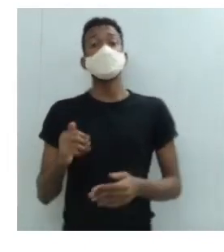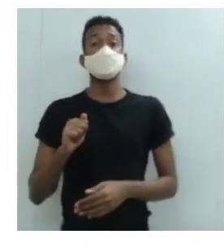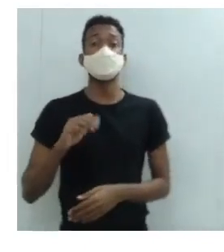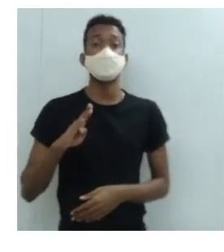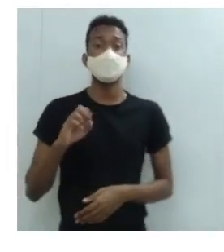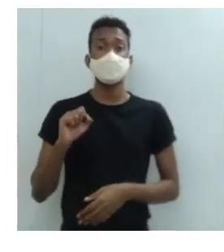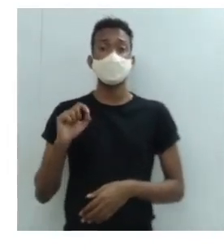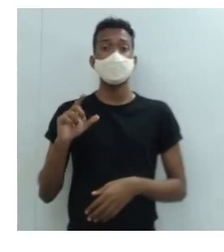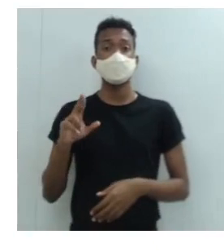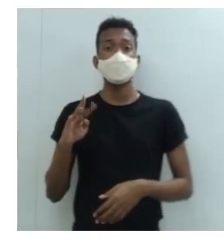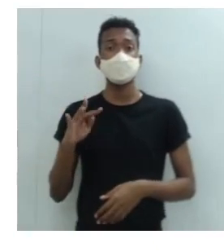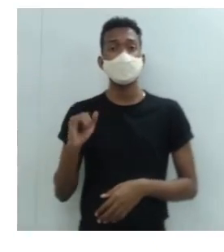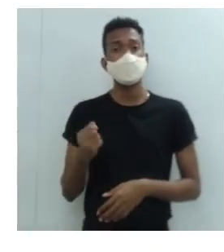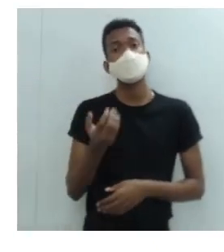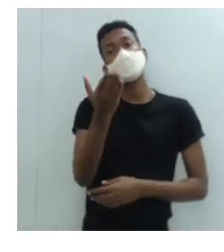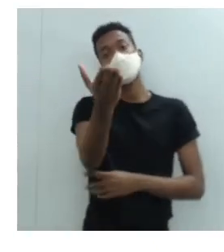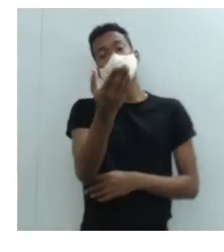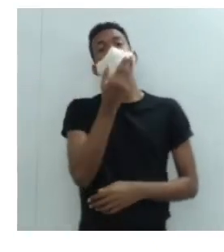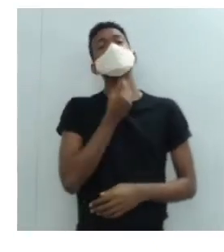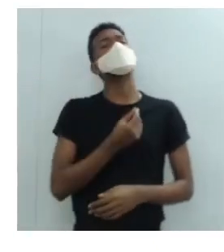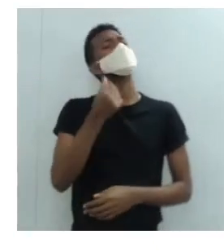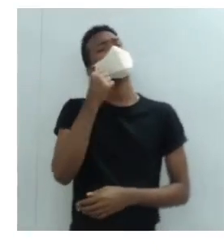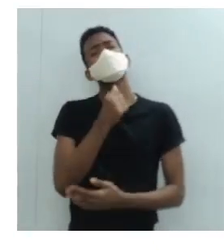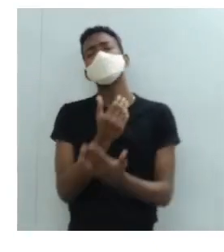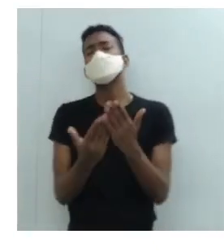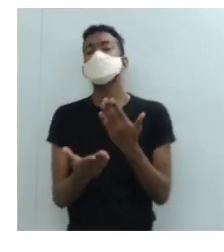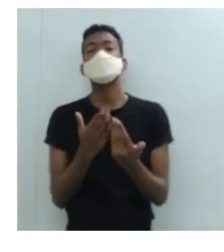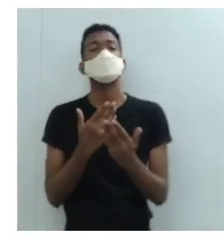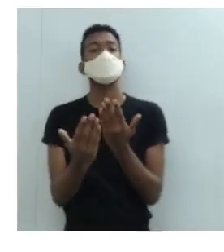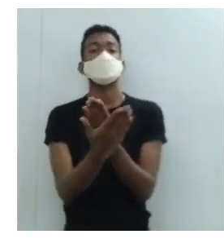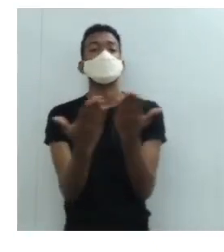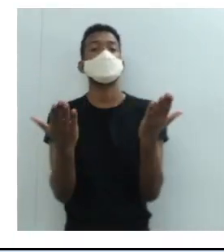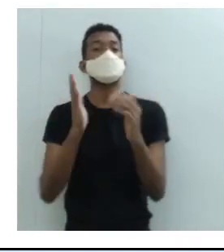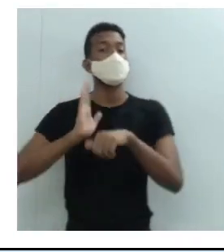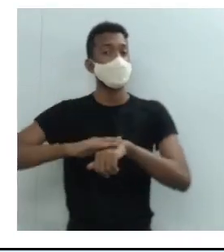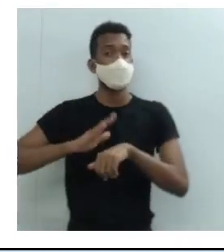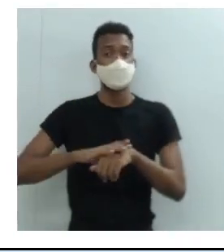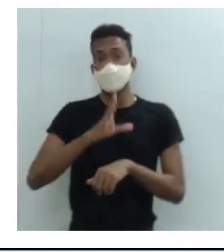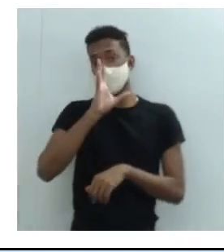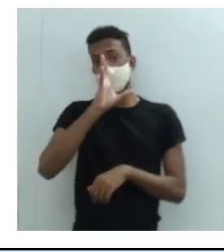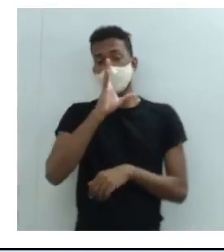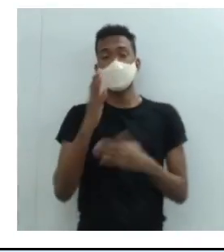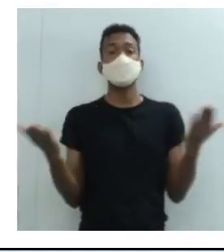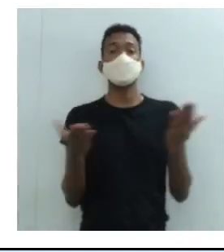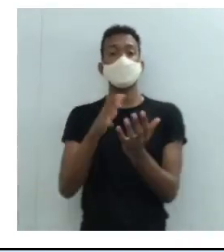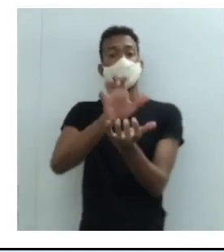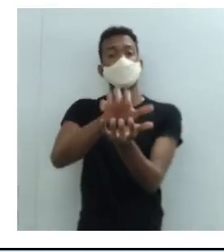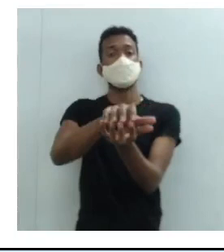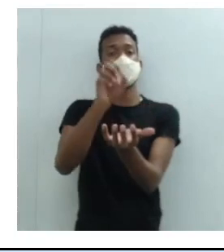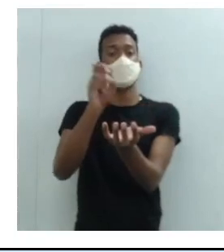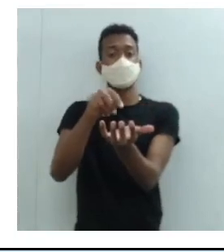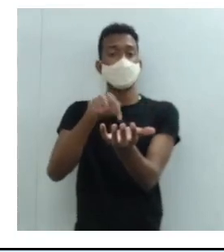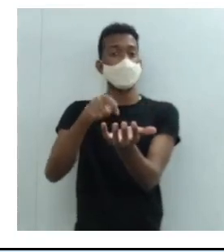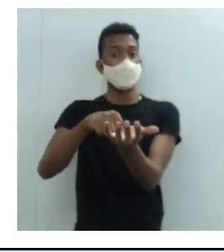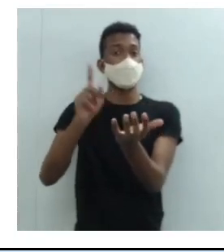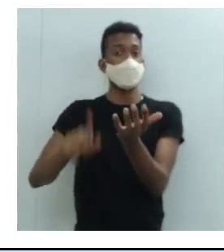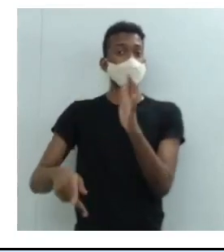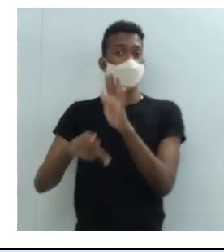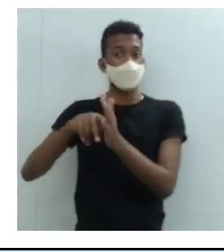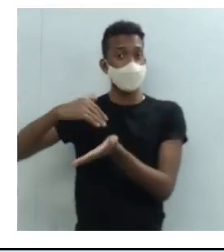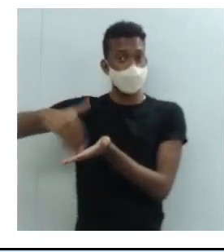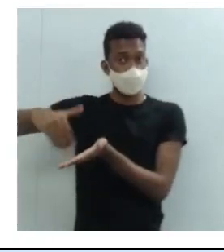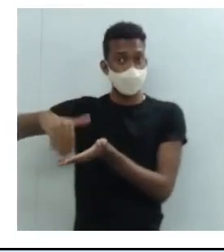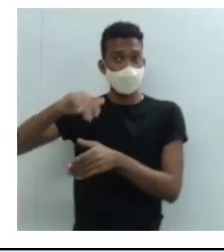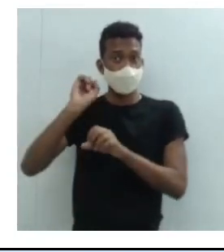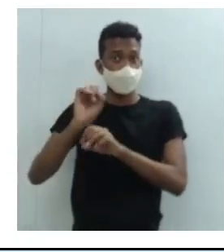absolutismo, prezadas, que neste exato momento estão assistindo o EducaPE, um programa da Secretaria